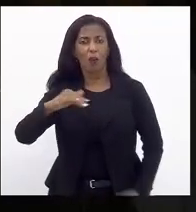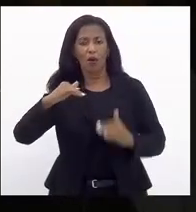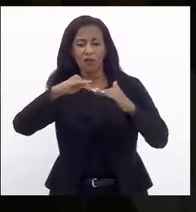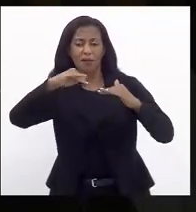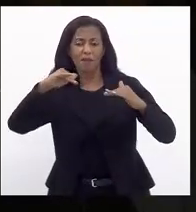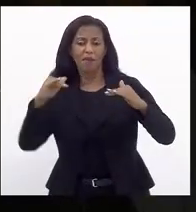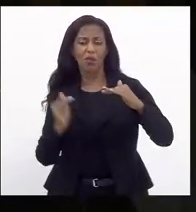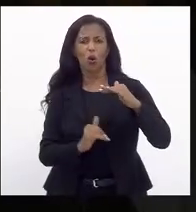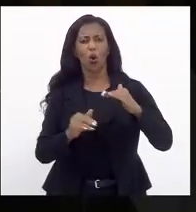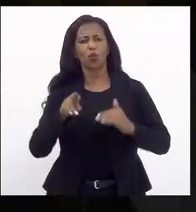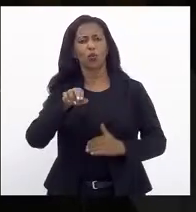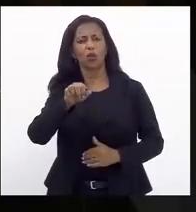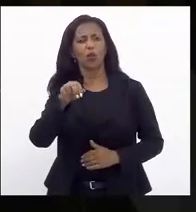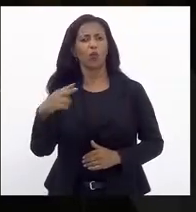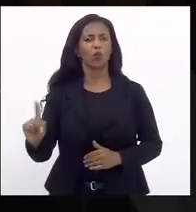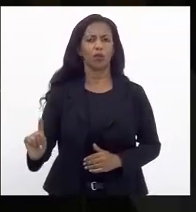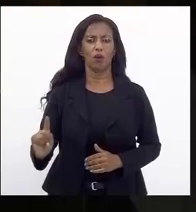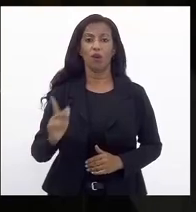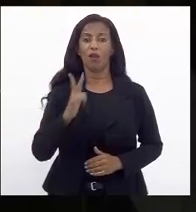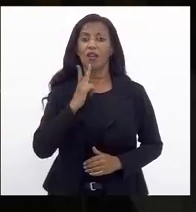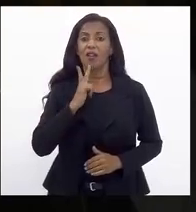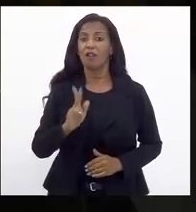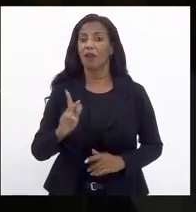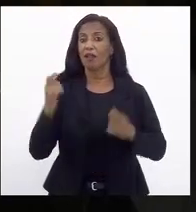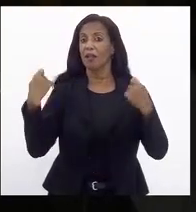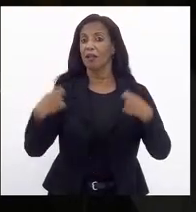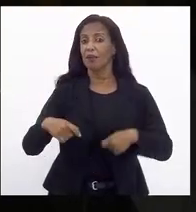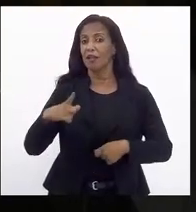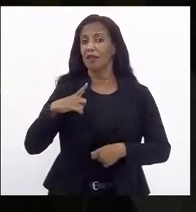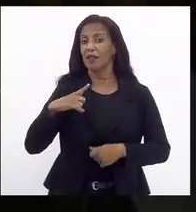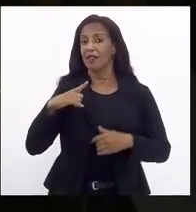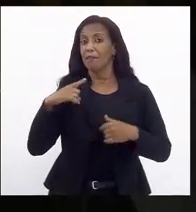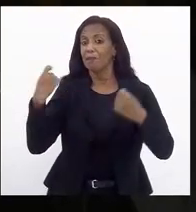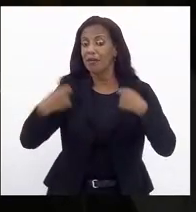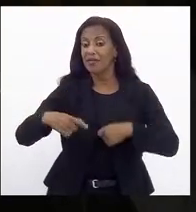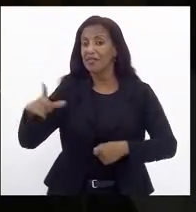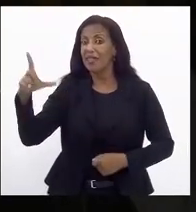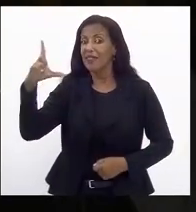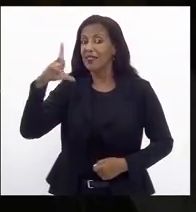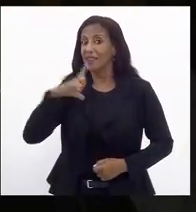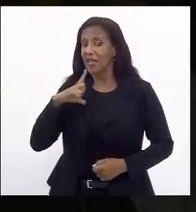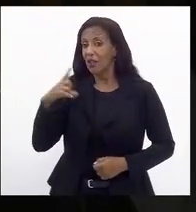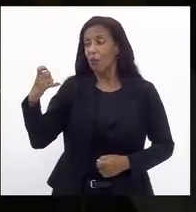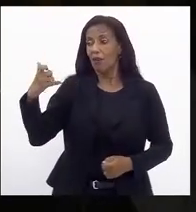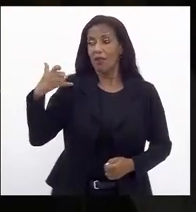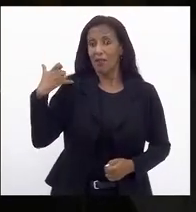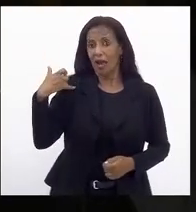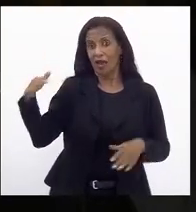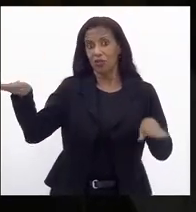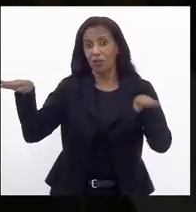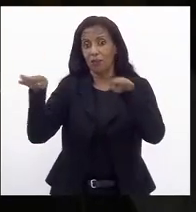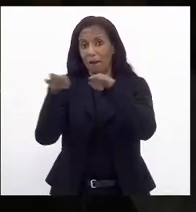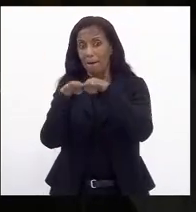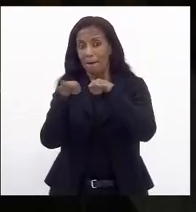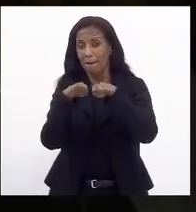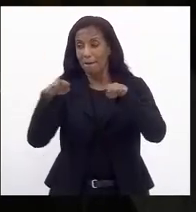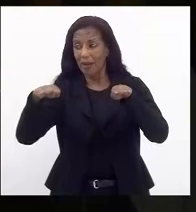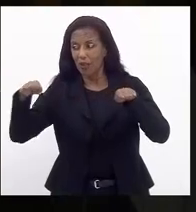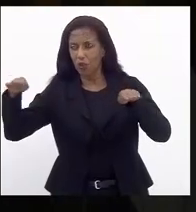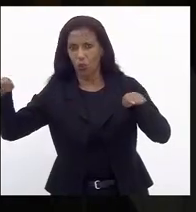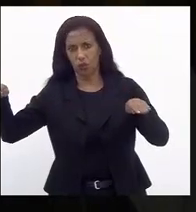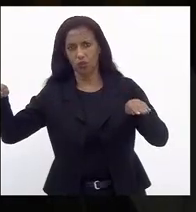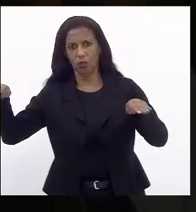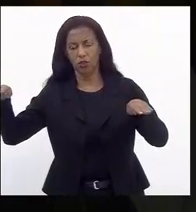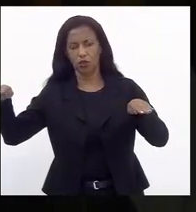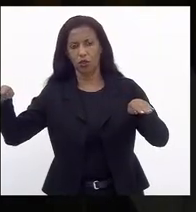ser menor do que a união ele disse que tem que ter uma idade mínima para todas as categorias mas